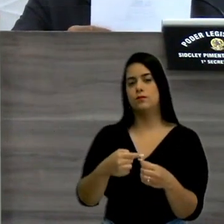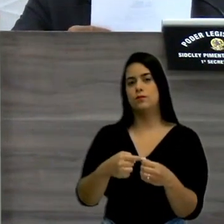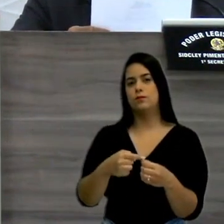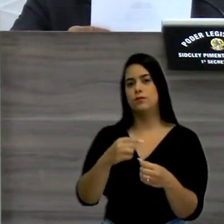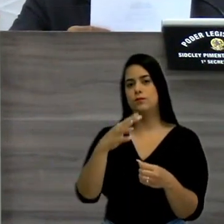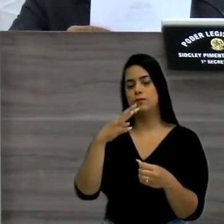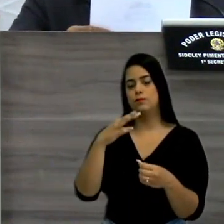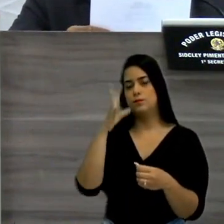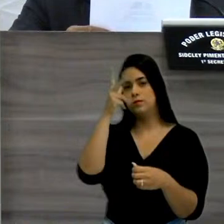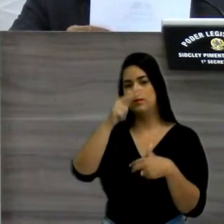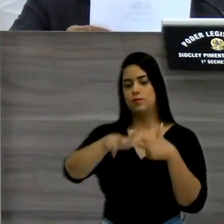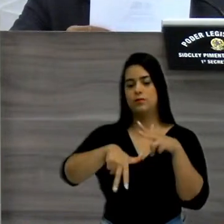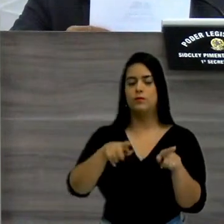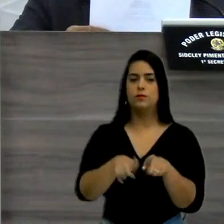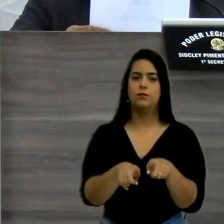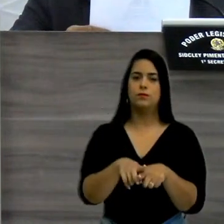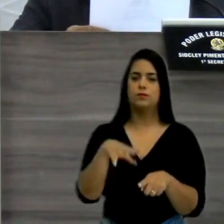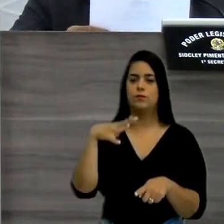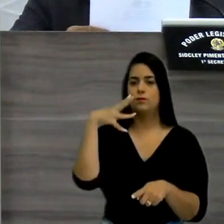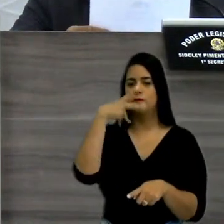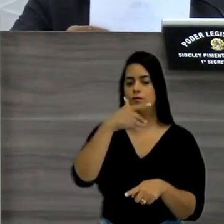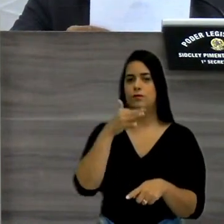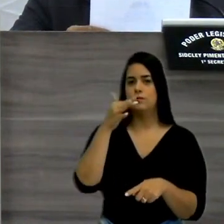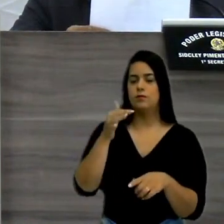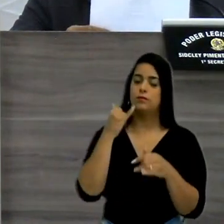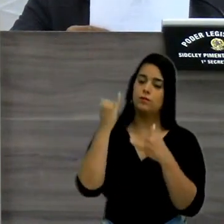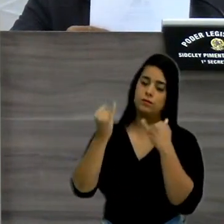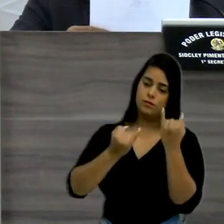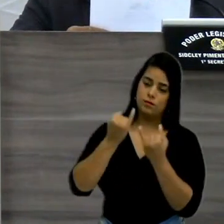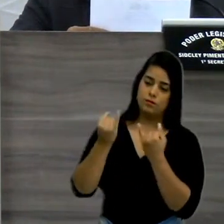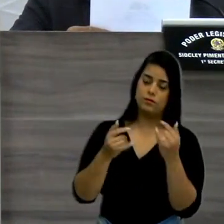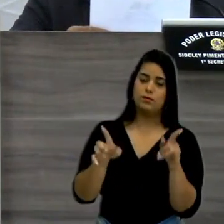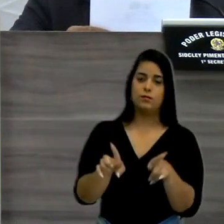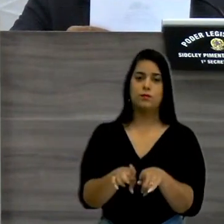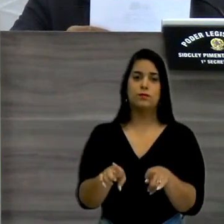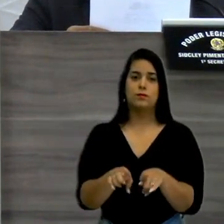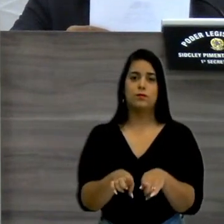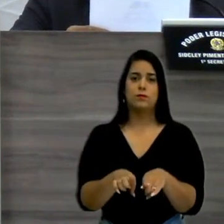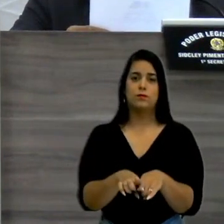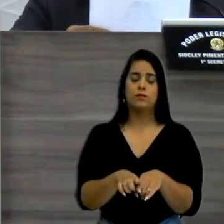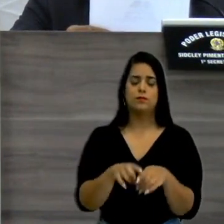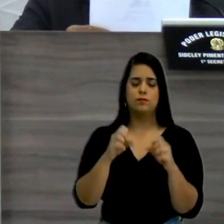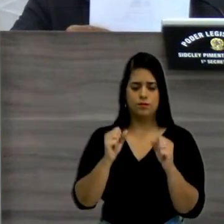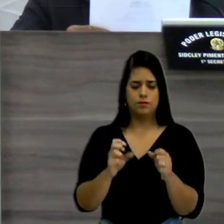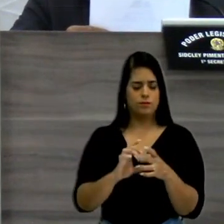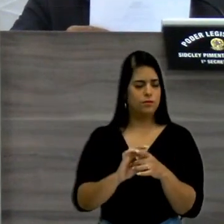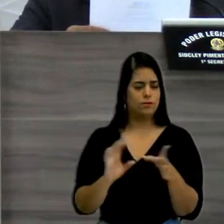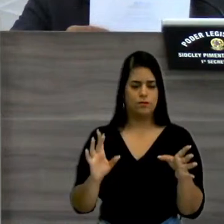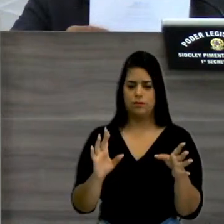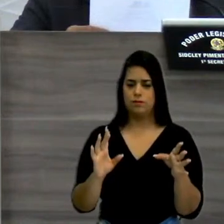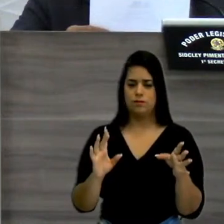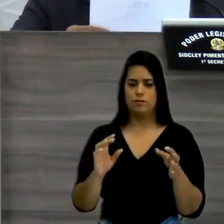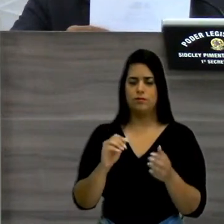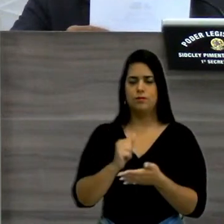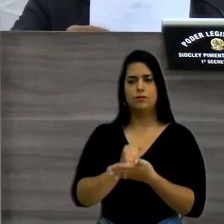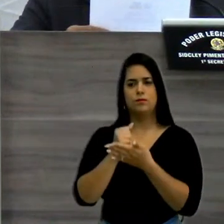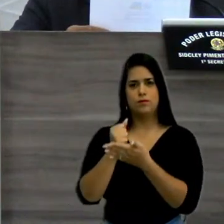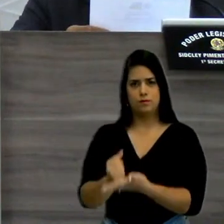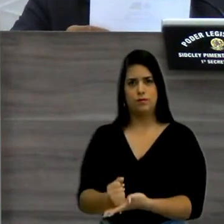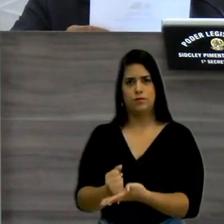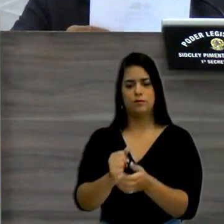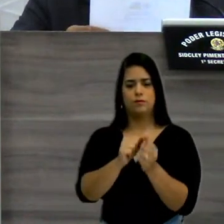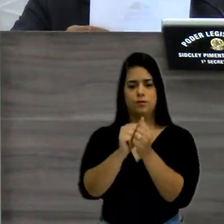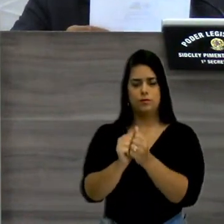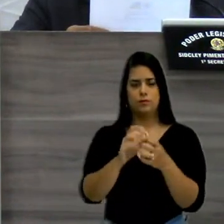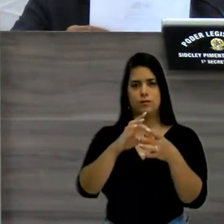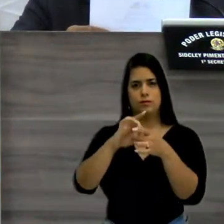Pernambuco. Outro sim, informa a Vossa Excelência que este comando está à disposição para desenvolvimento de ações conjuntas em parcerias